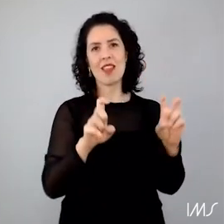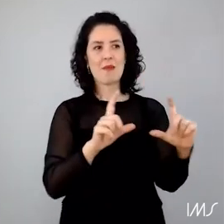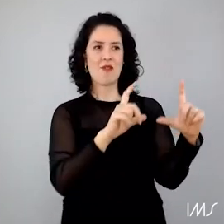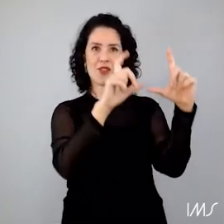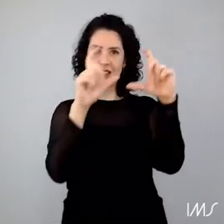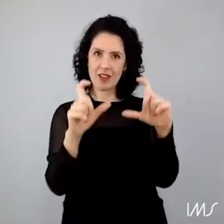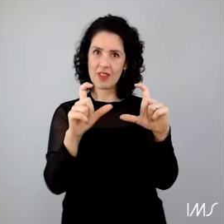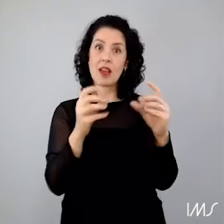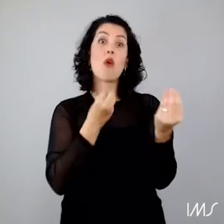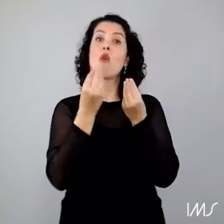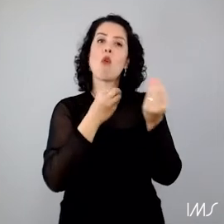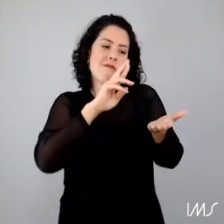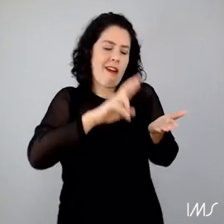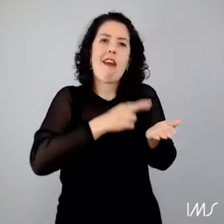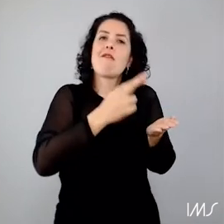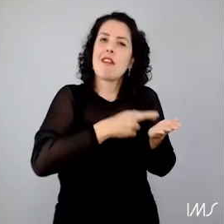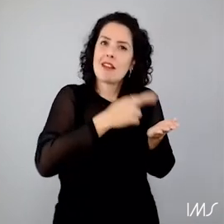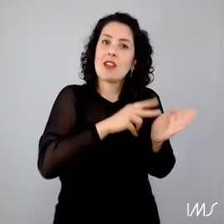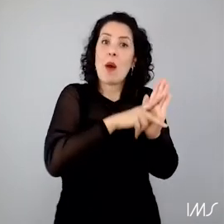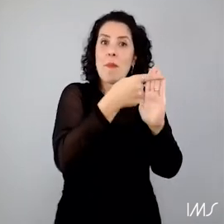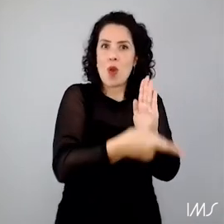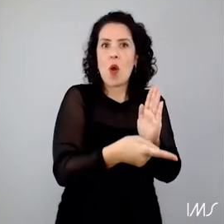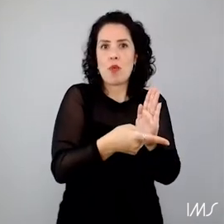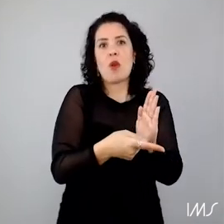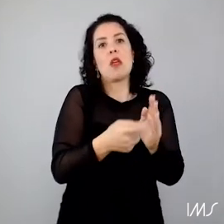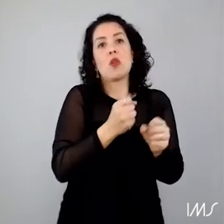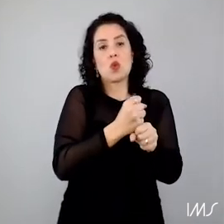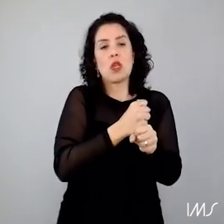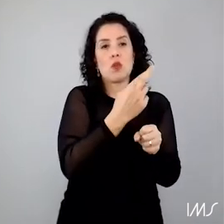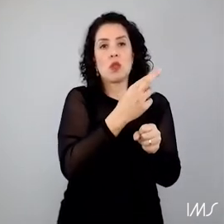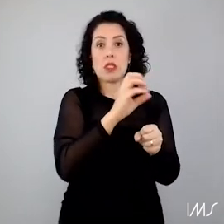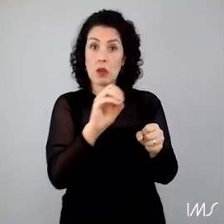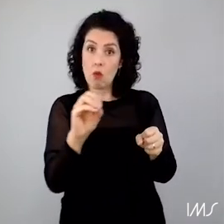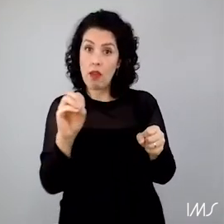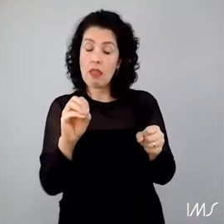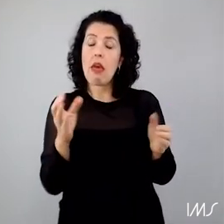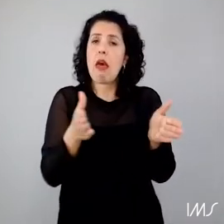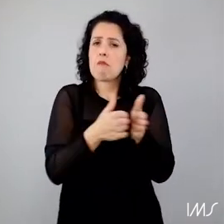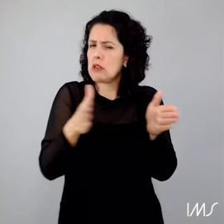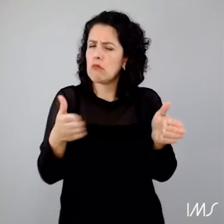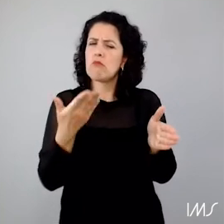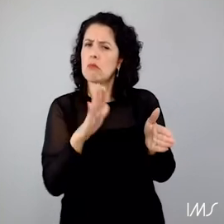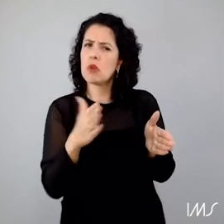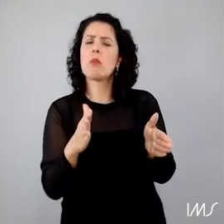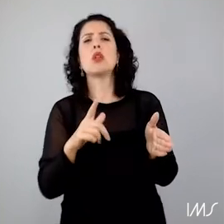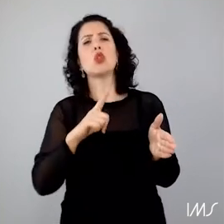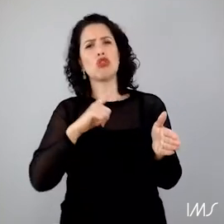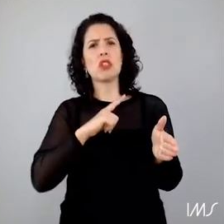entrevistas com fotógrafos do período, nos anos 50, constitui uma série de